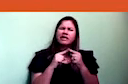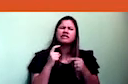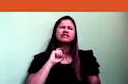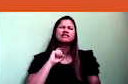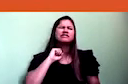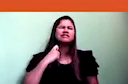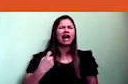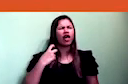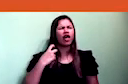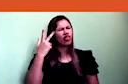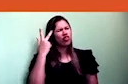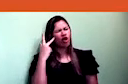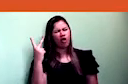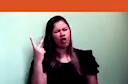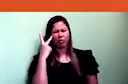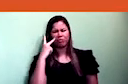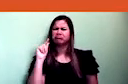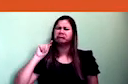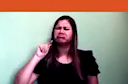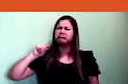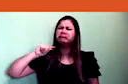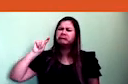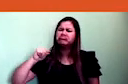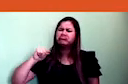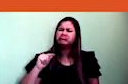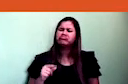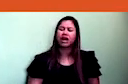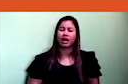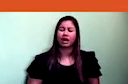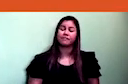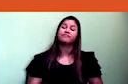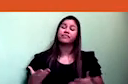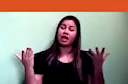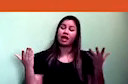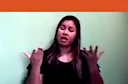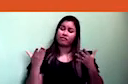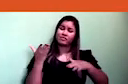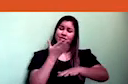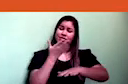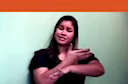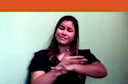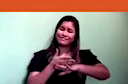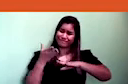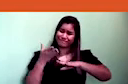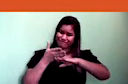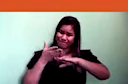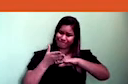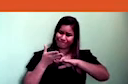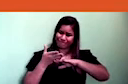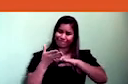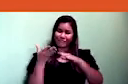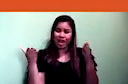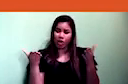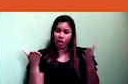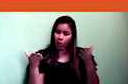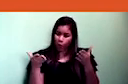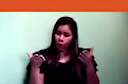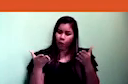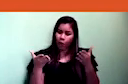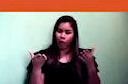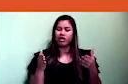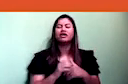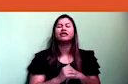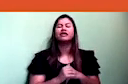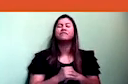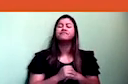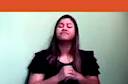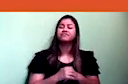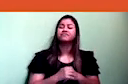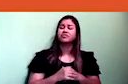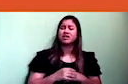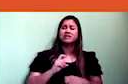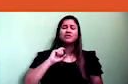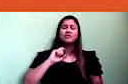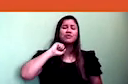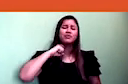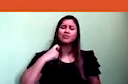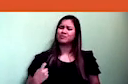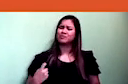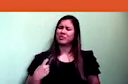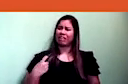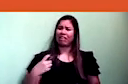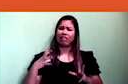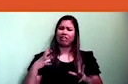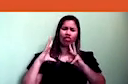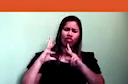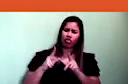vida na contemporaneidade, nesse mundo moderno em que vivemos, o estresse é companheiro de todos